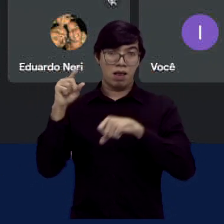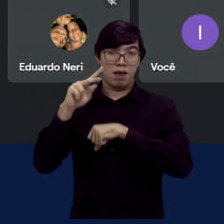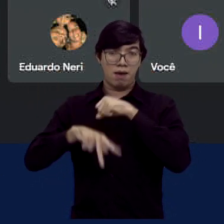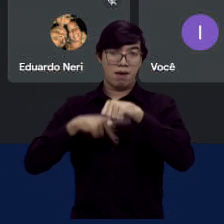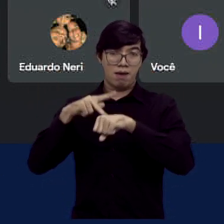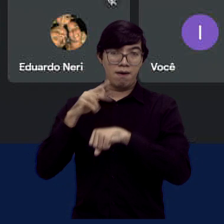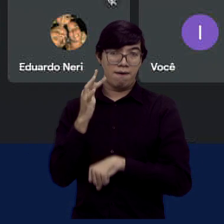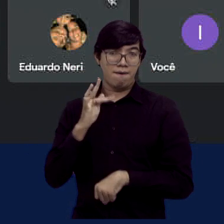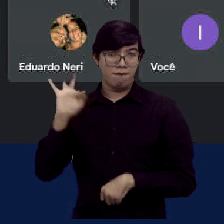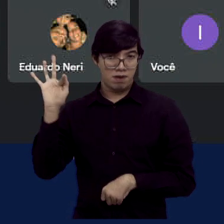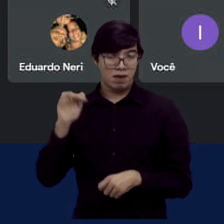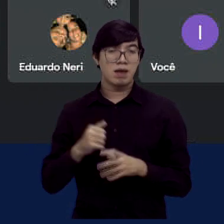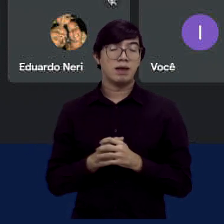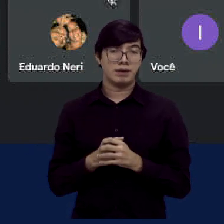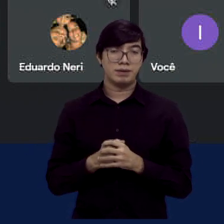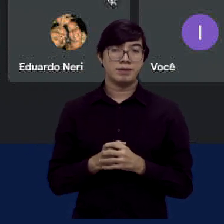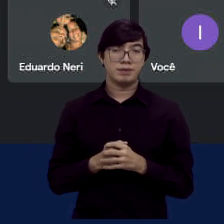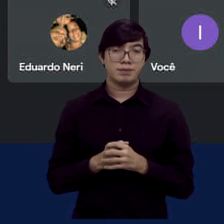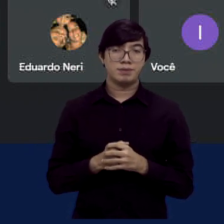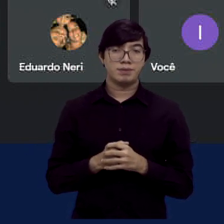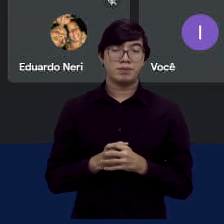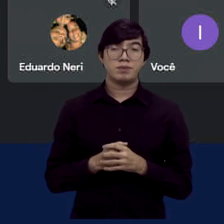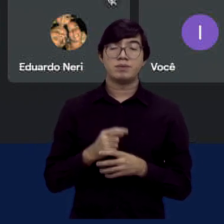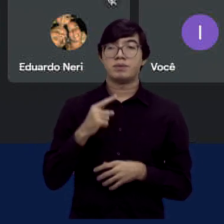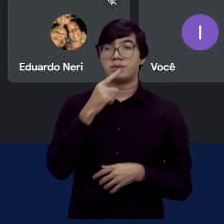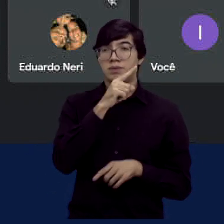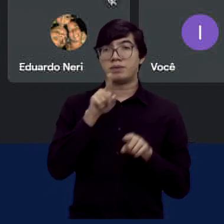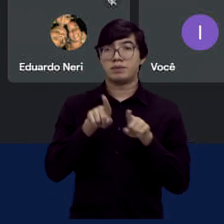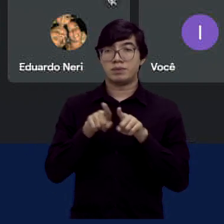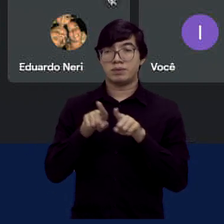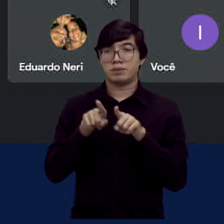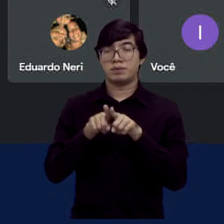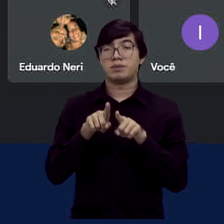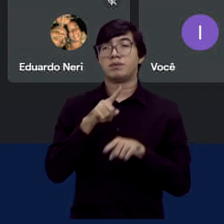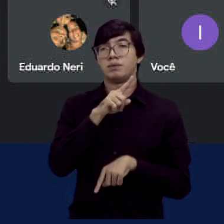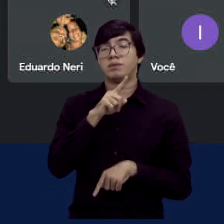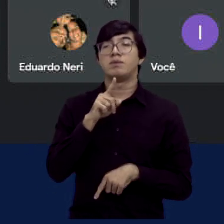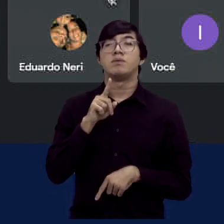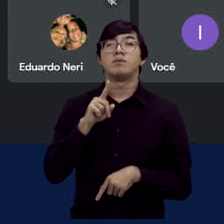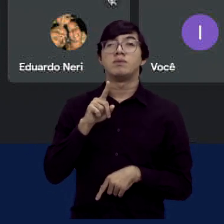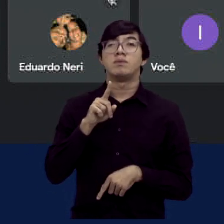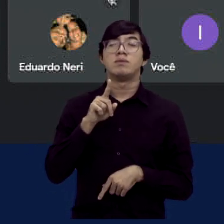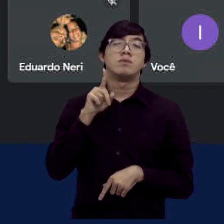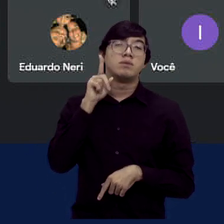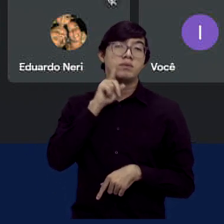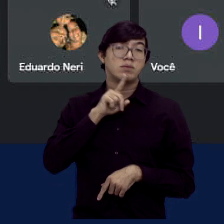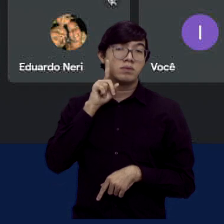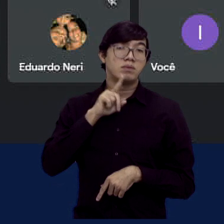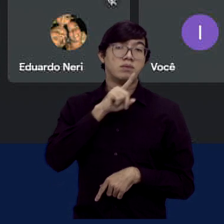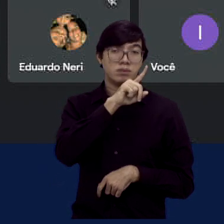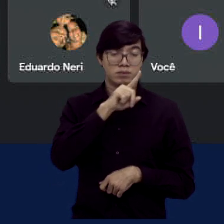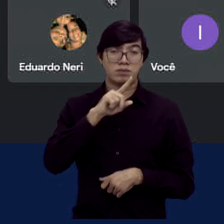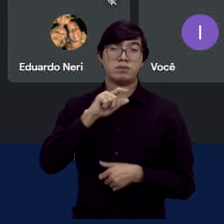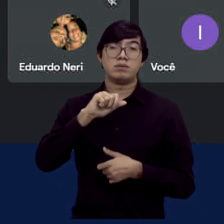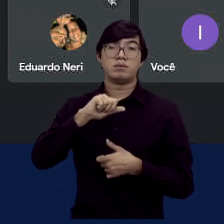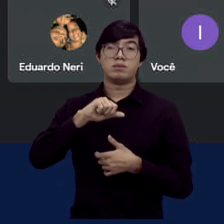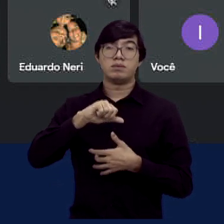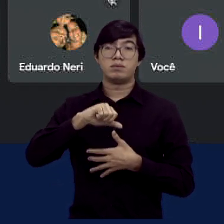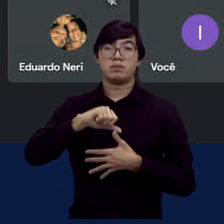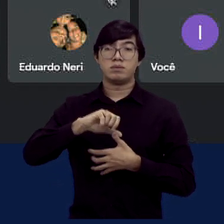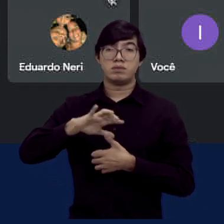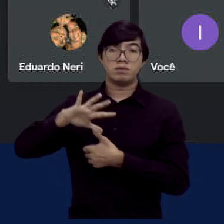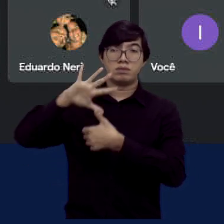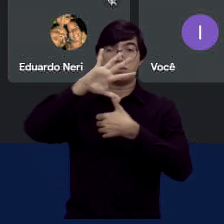quadrinho ocidental, principalmente o latino-americano e o americano, você ter uma mudança muito brusca numa